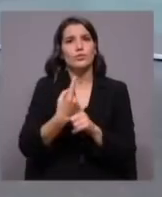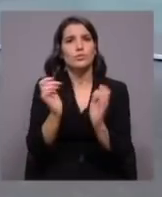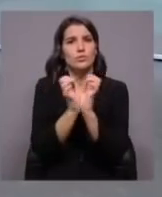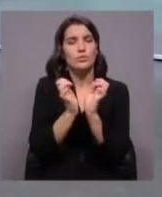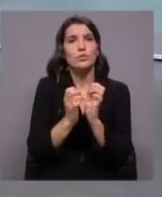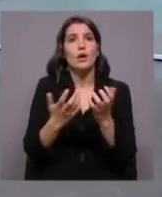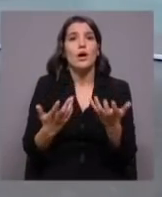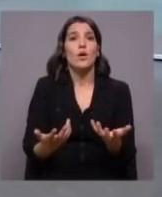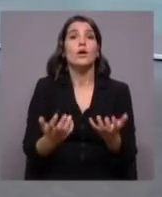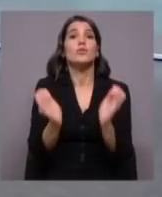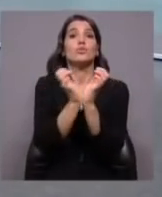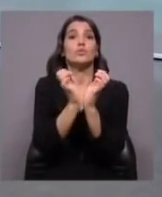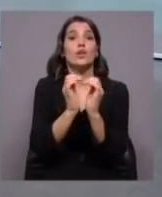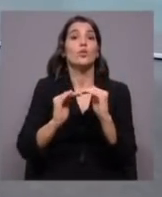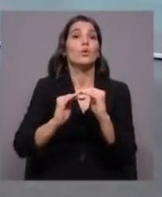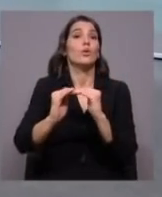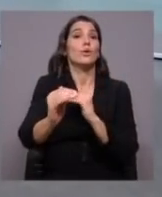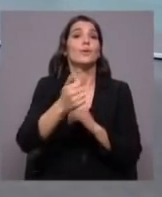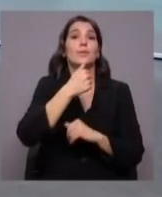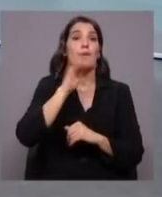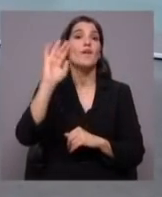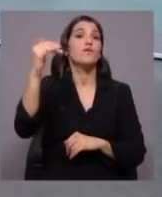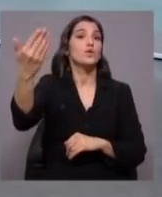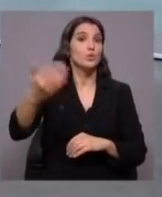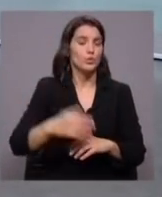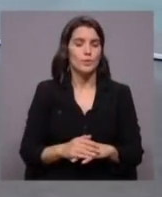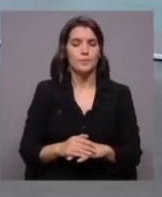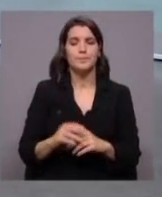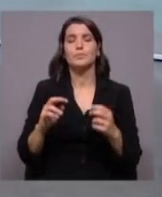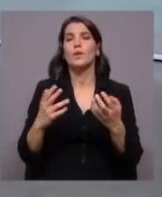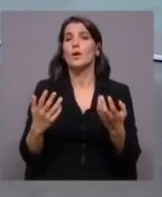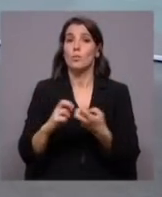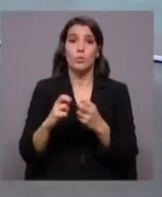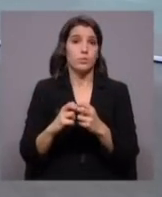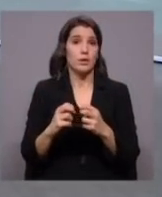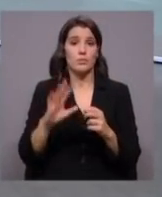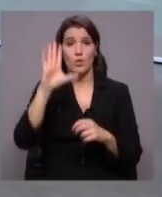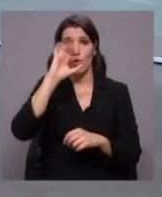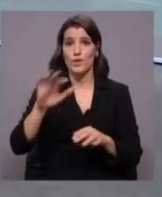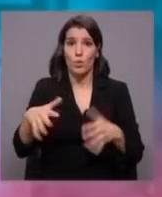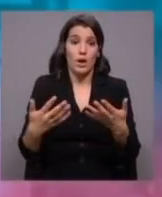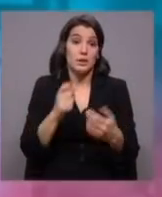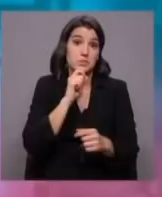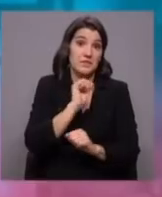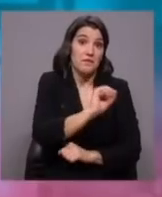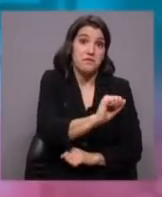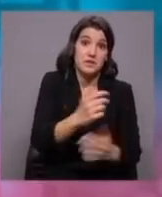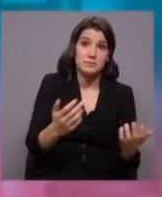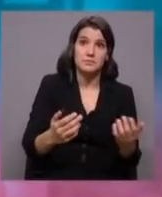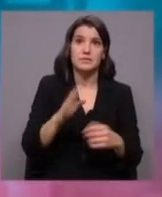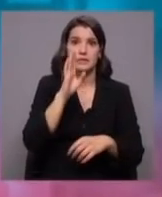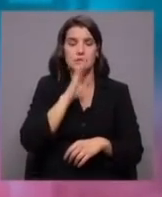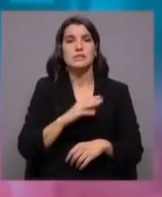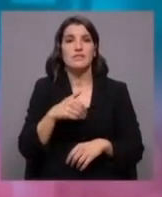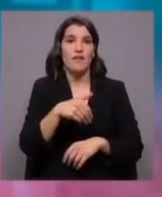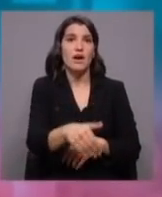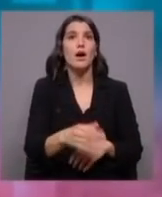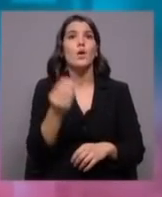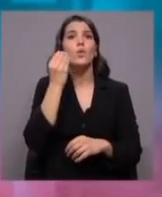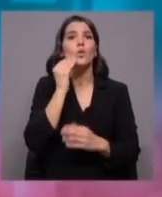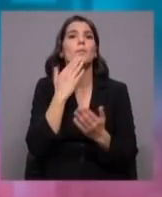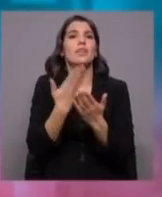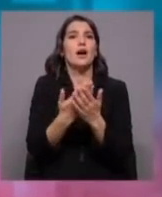sustentabilidade da segurança social para o futuro. A questão que se coloca a qualquer governo, eventualmente a um seu, se vier a existir, sim, é como garantir